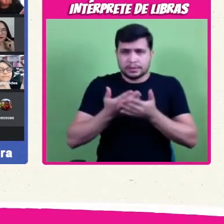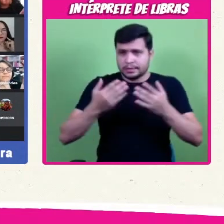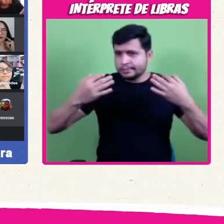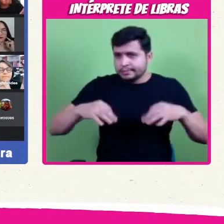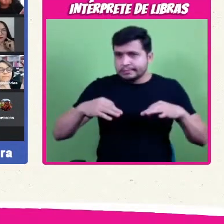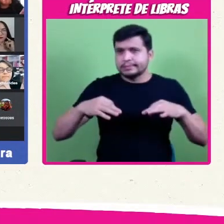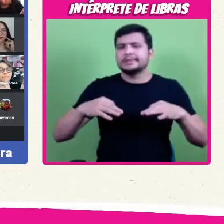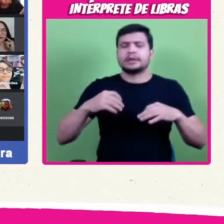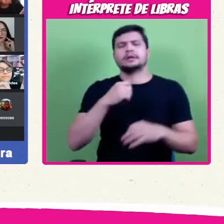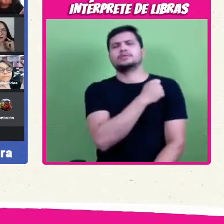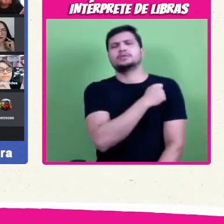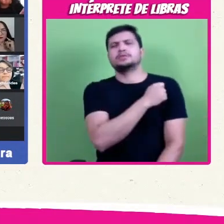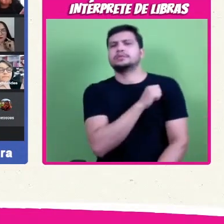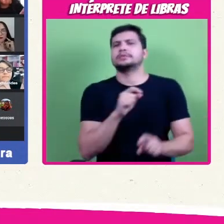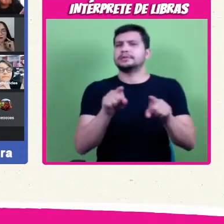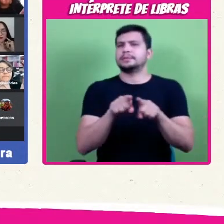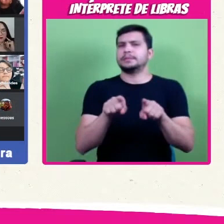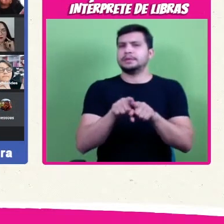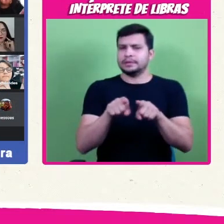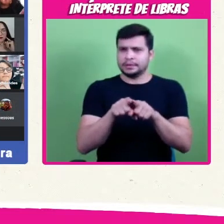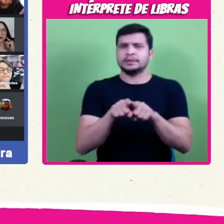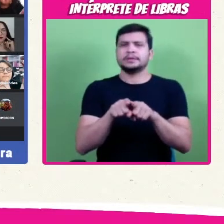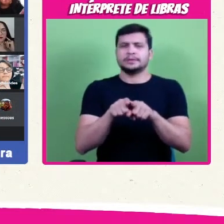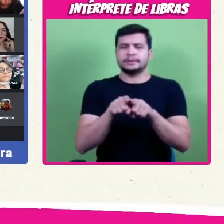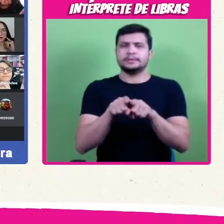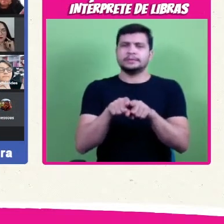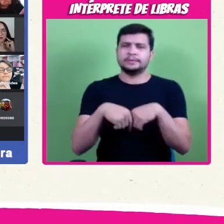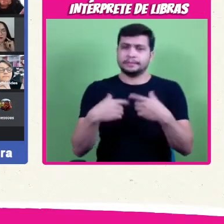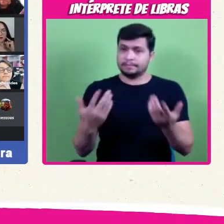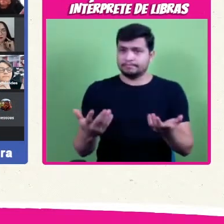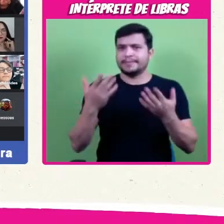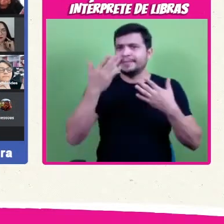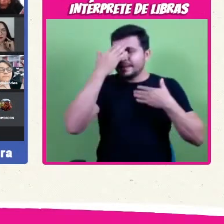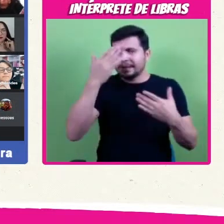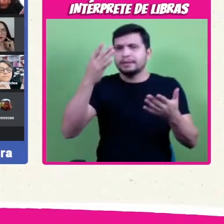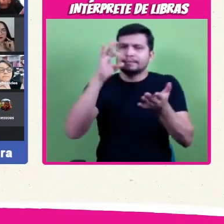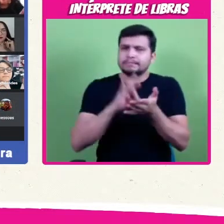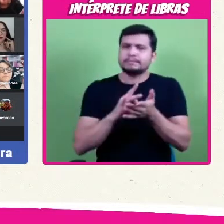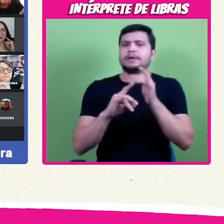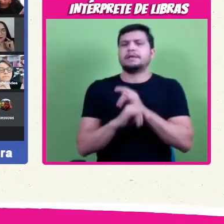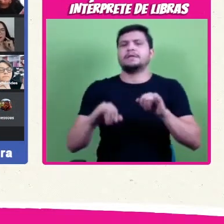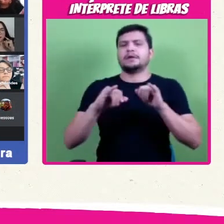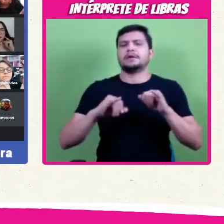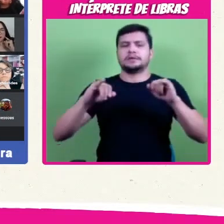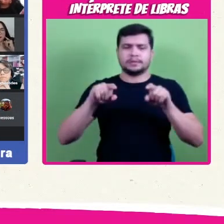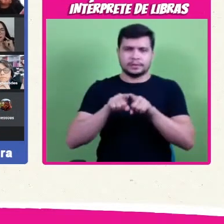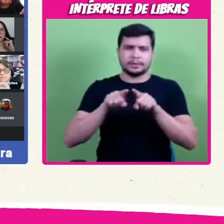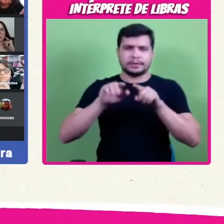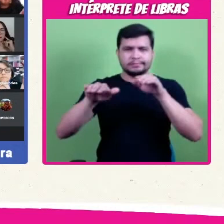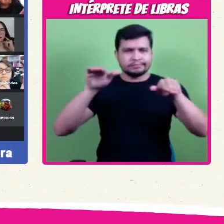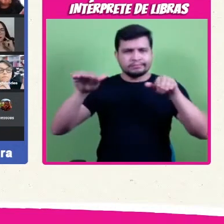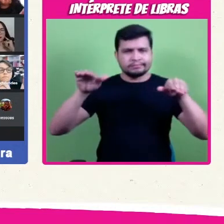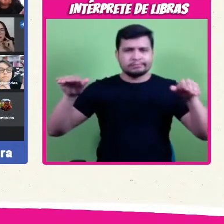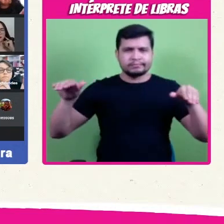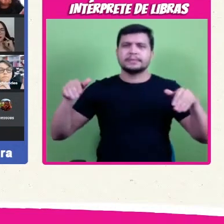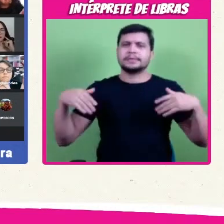servidores e estudantes que participam desta mostra educativa. Também agradecemos a divulgação e mobilização pelas equipes do